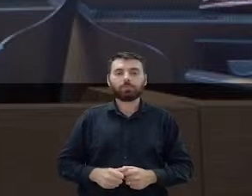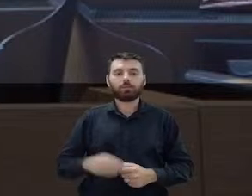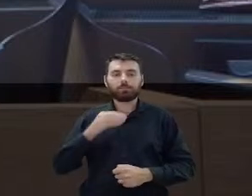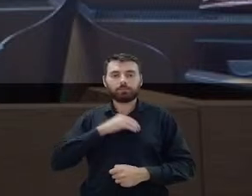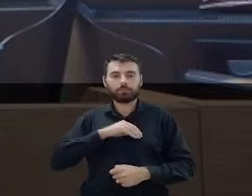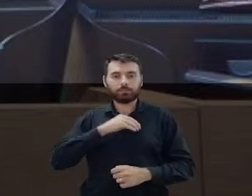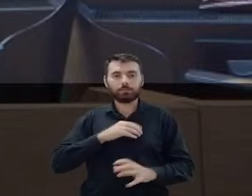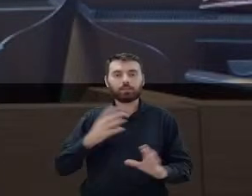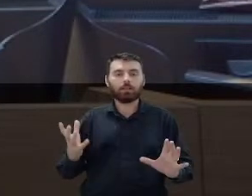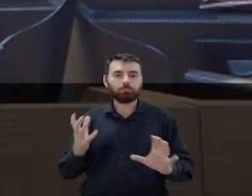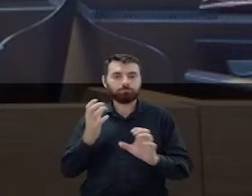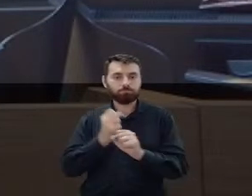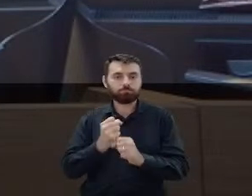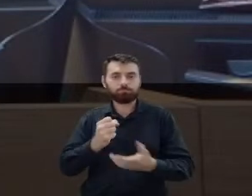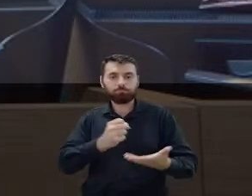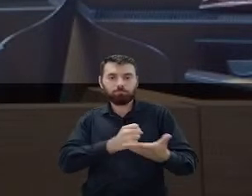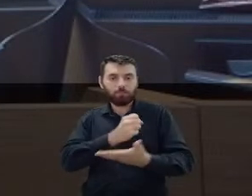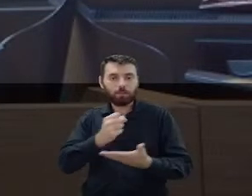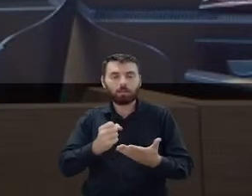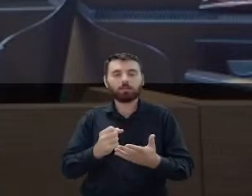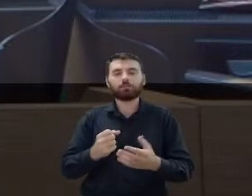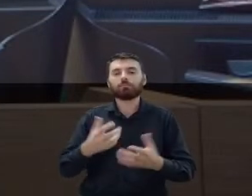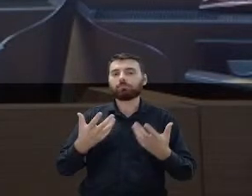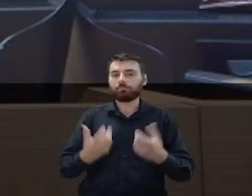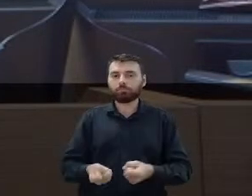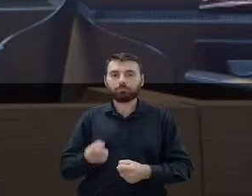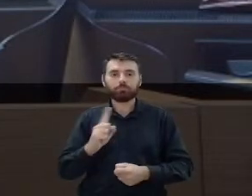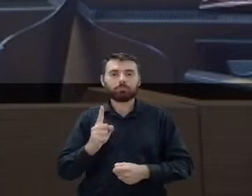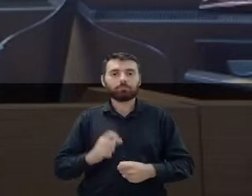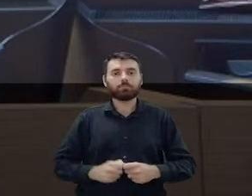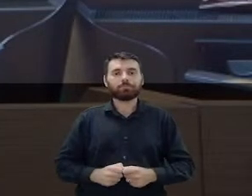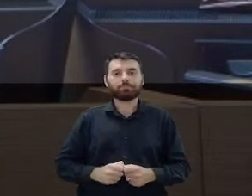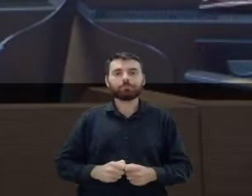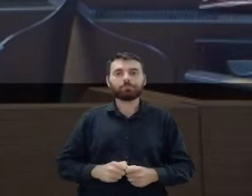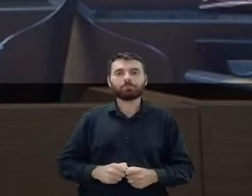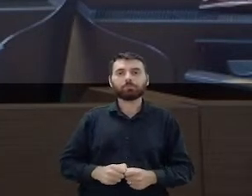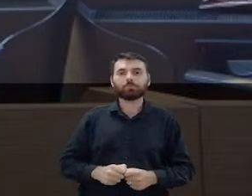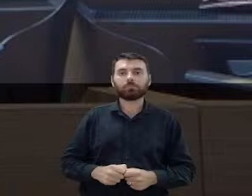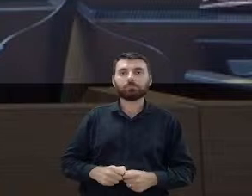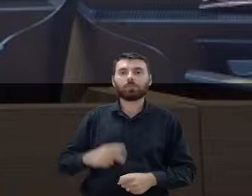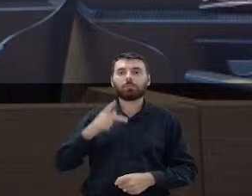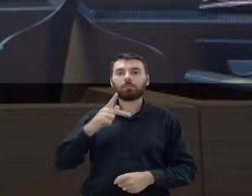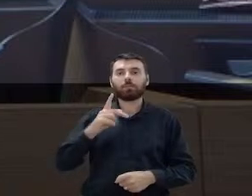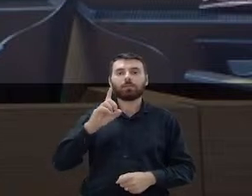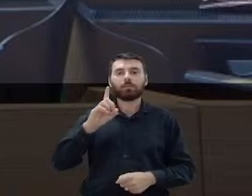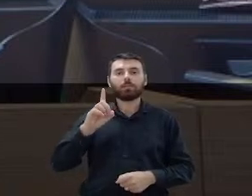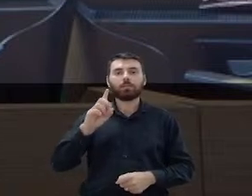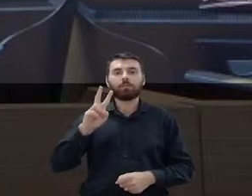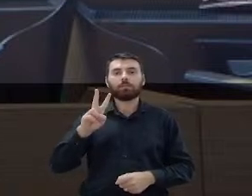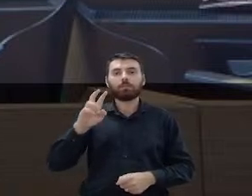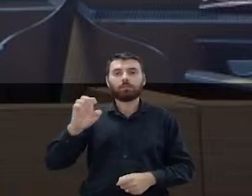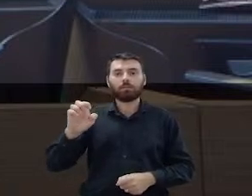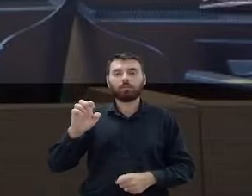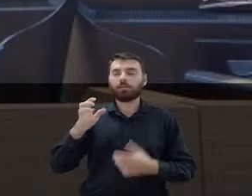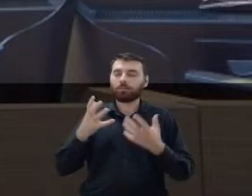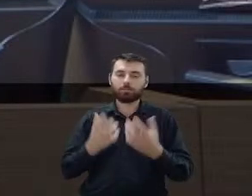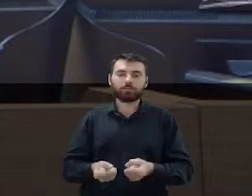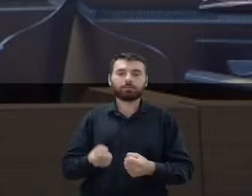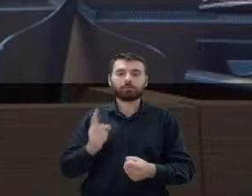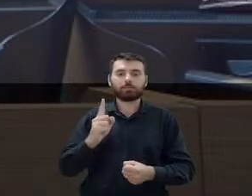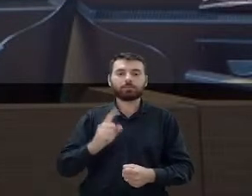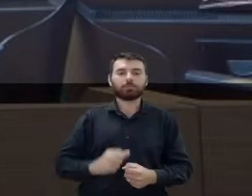Negando o provimento. Integração salarial, diferenças do PDVE. Negando o